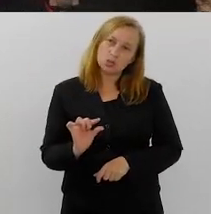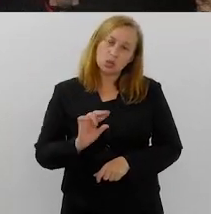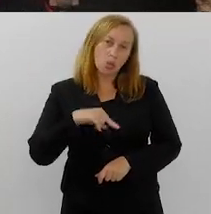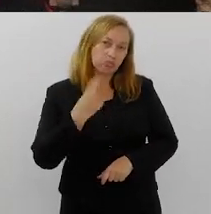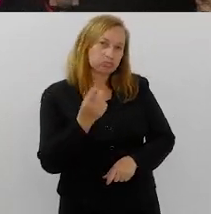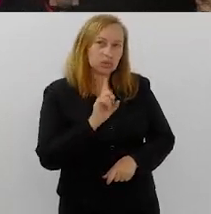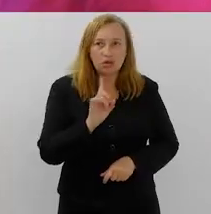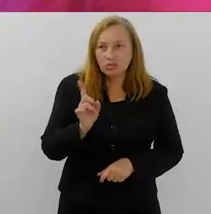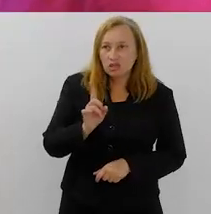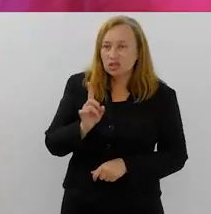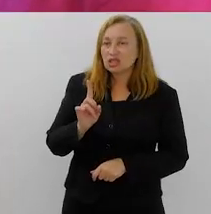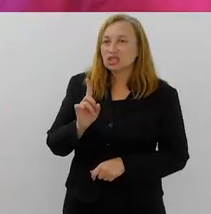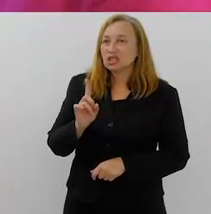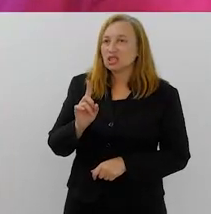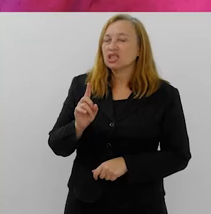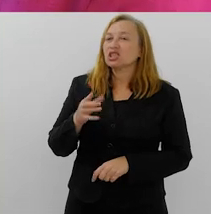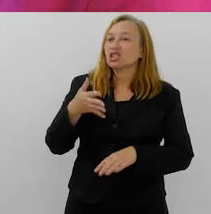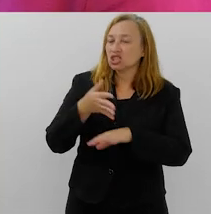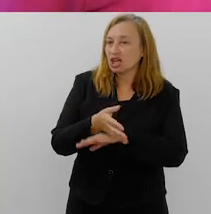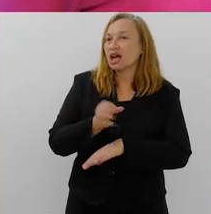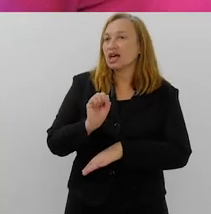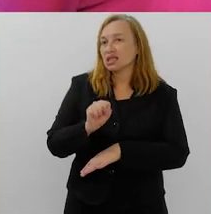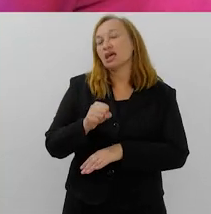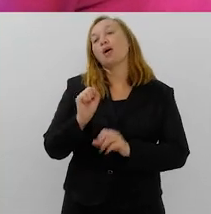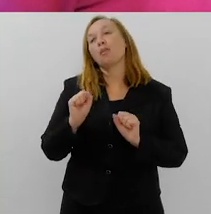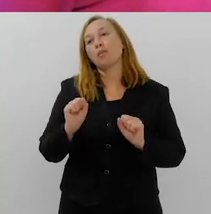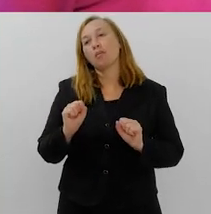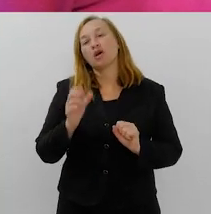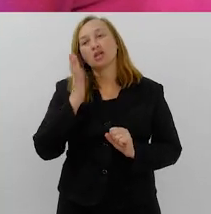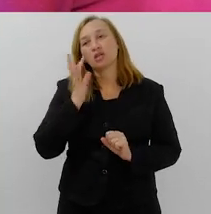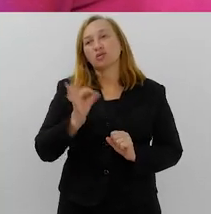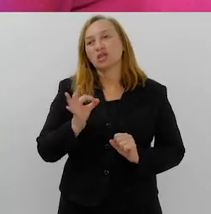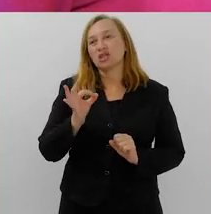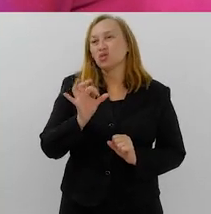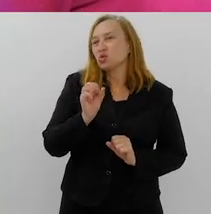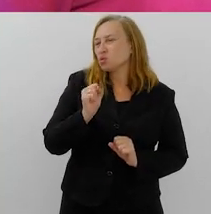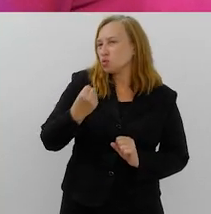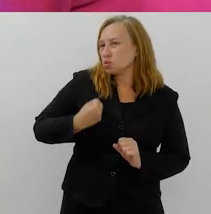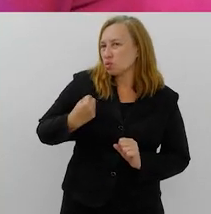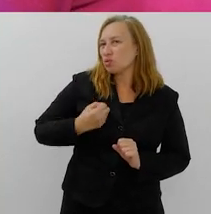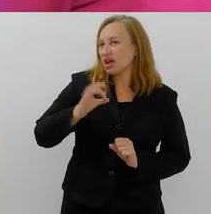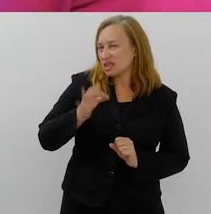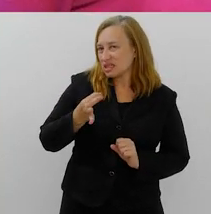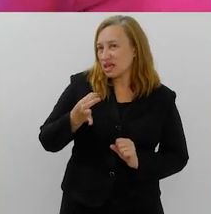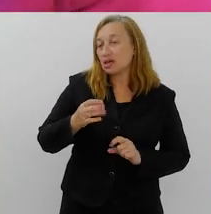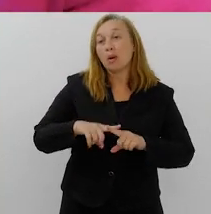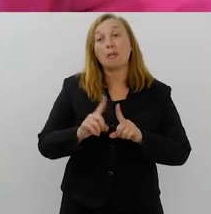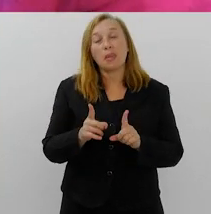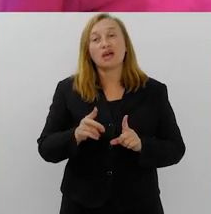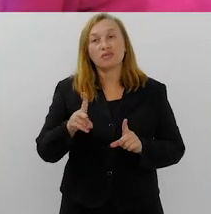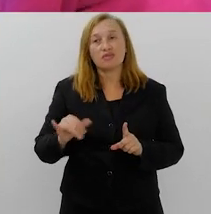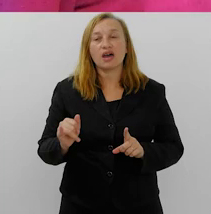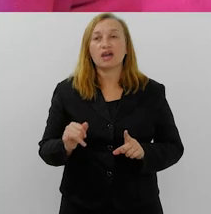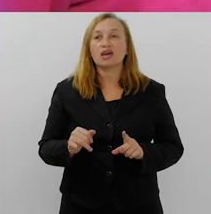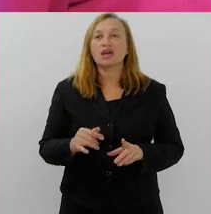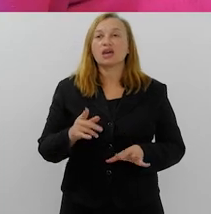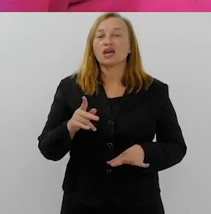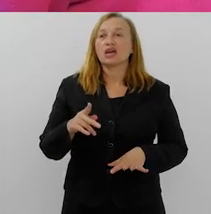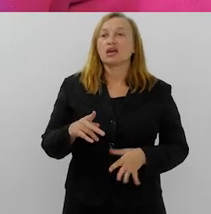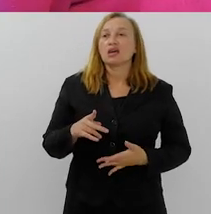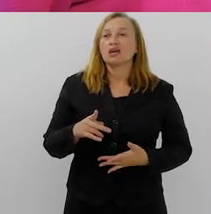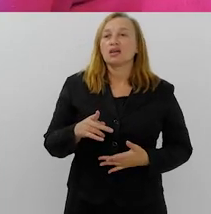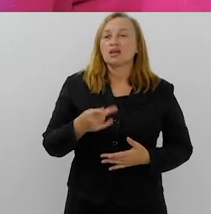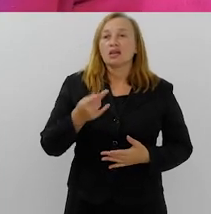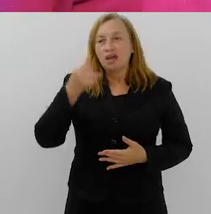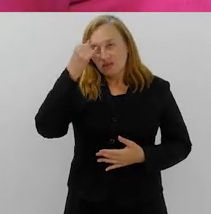diminuir ou não não vai chegar vai chegar então pode obviamente que não seja esse número preciso mas vai